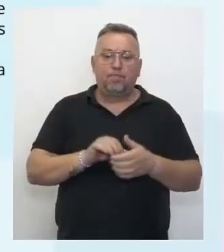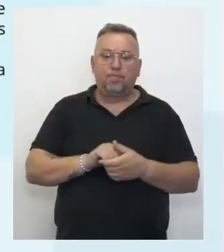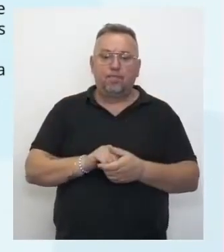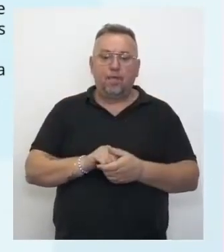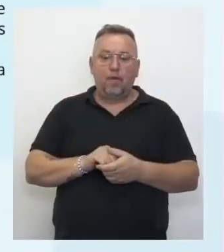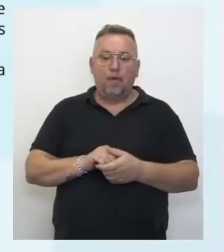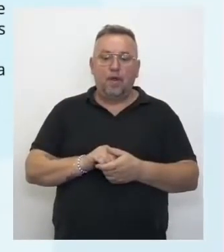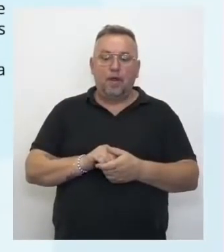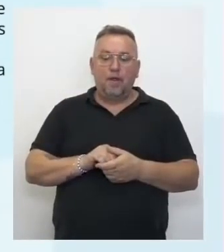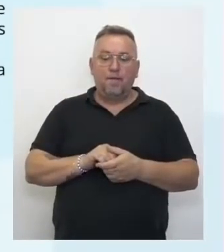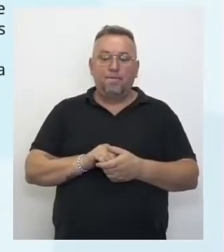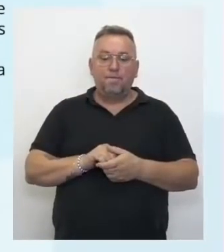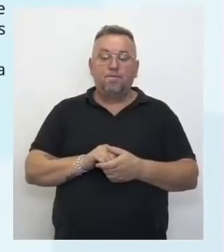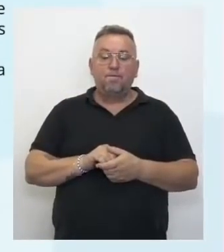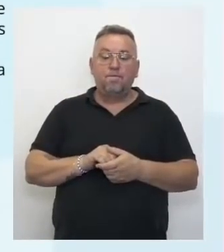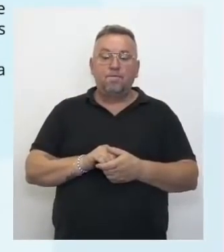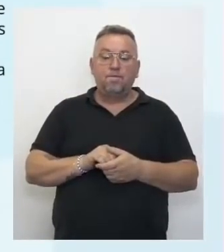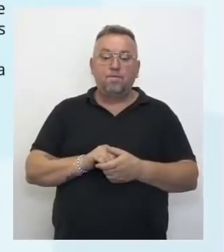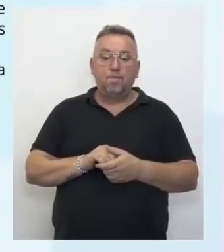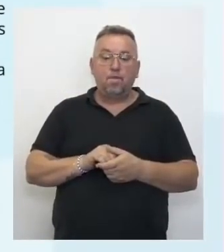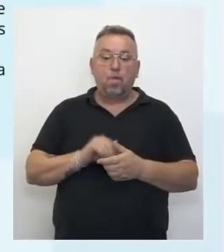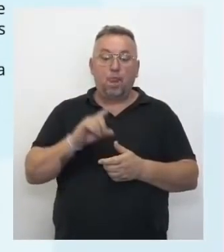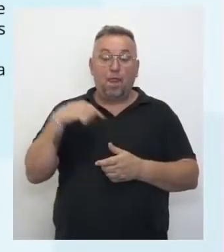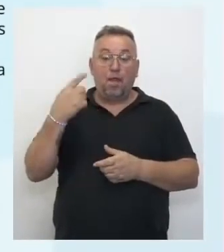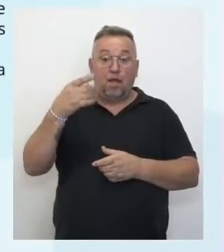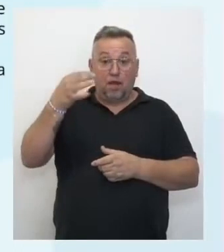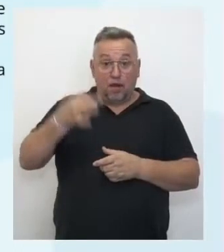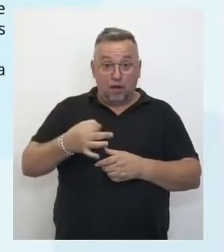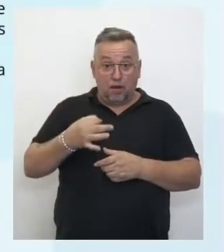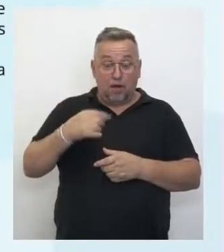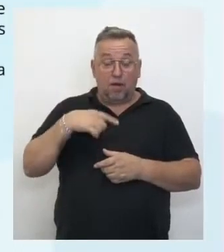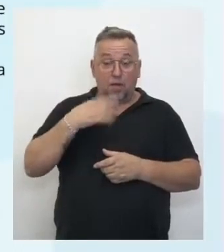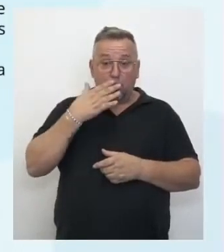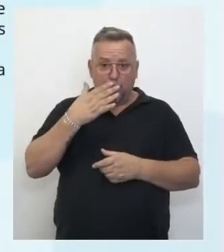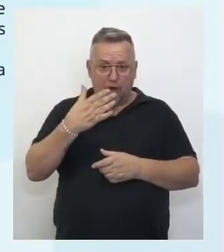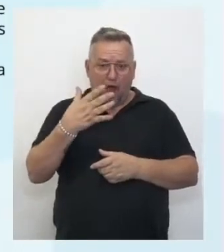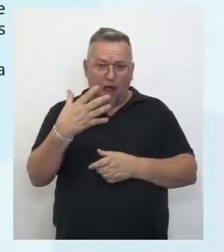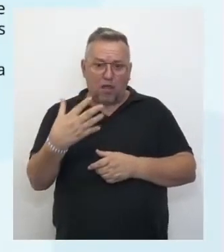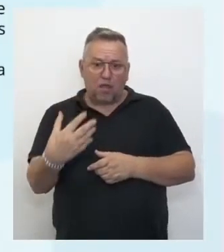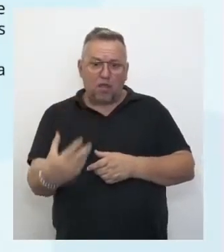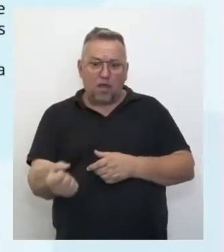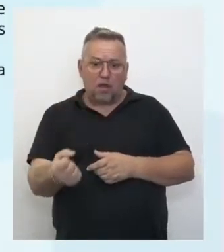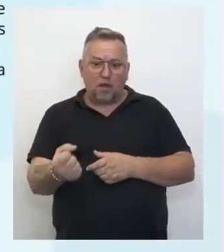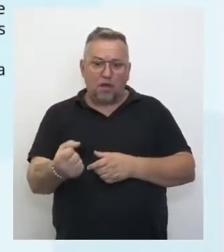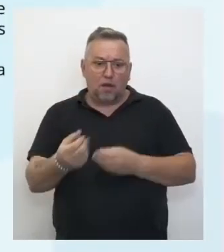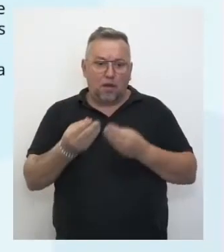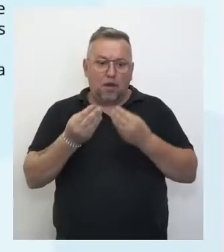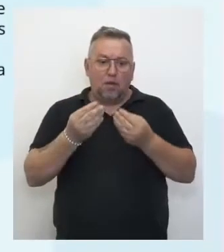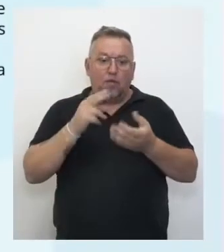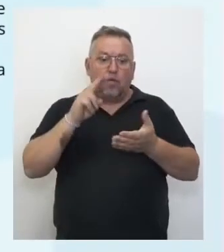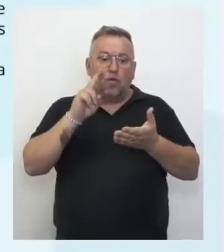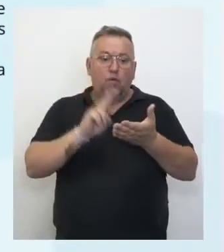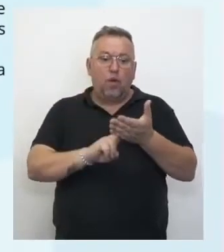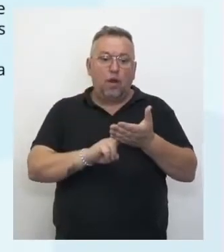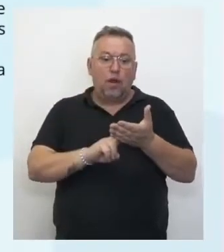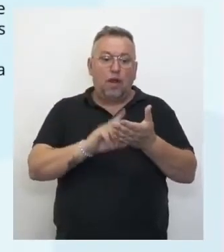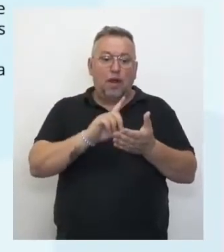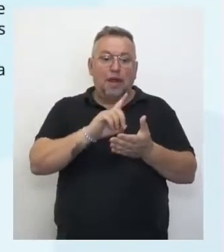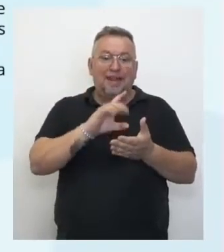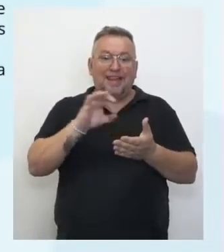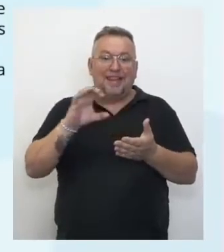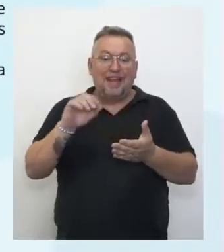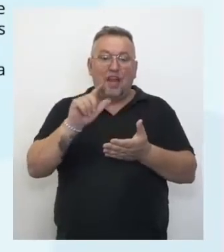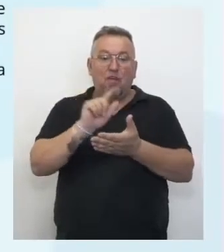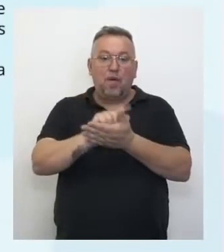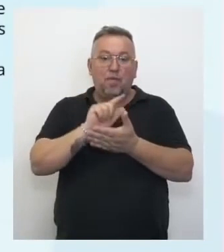até ser, o pleito é um pedido. Então, na certeza do nosso pleito atendido, encaminhamos este documento em 100